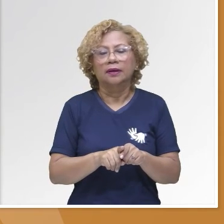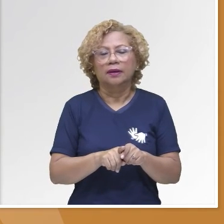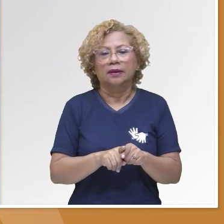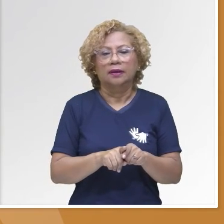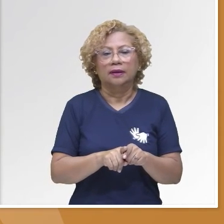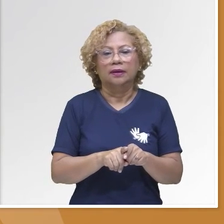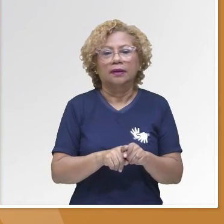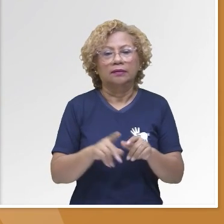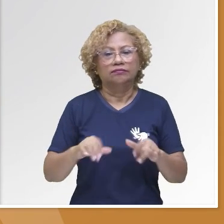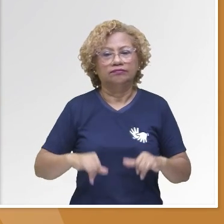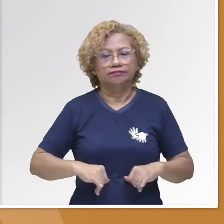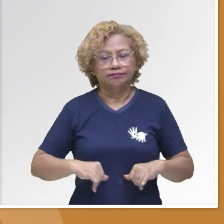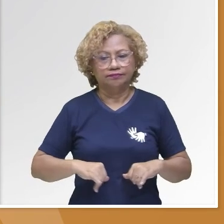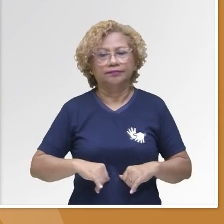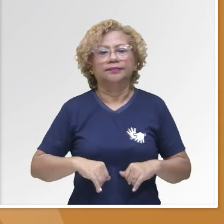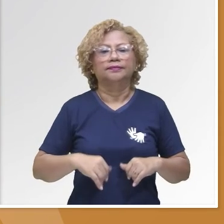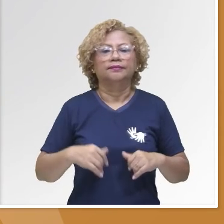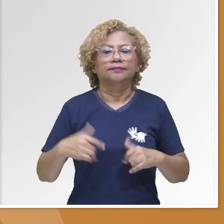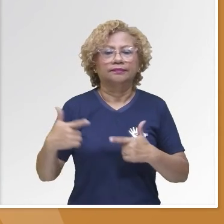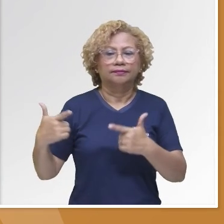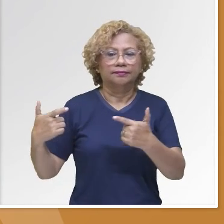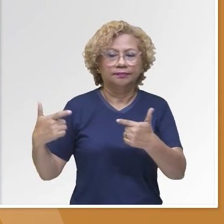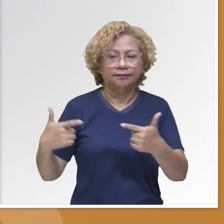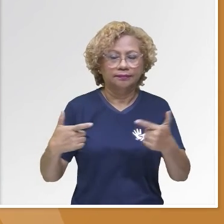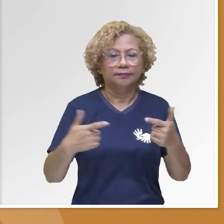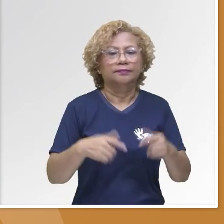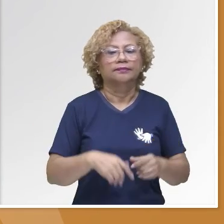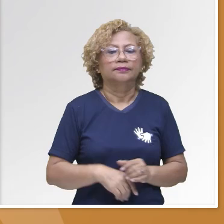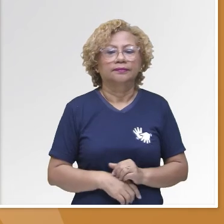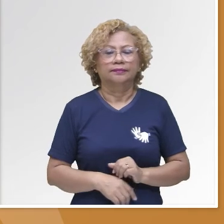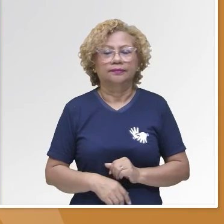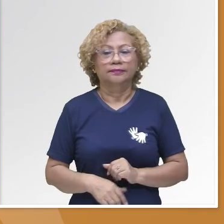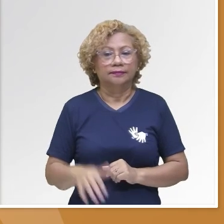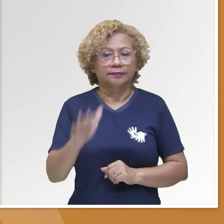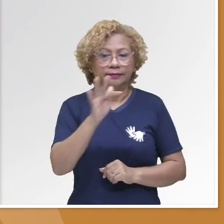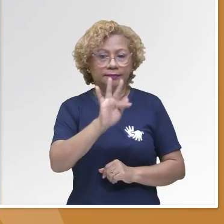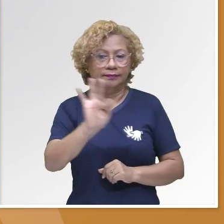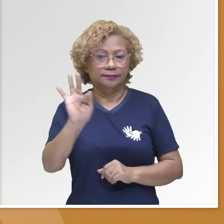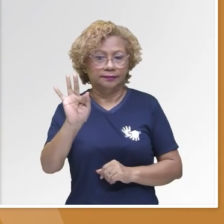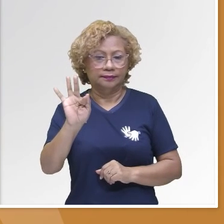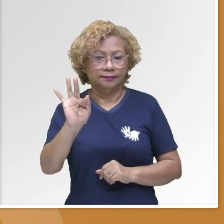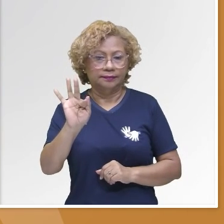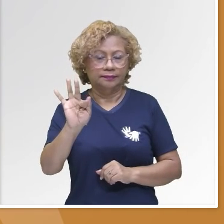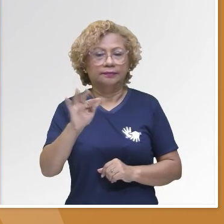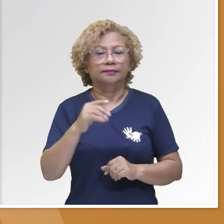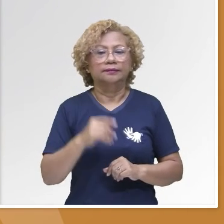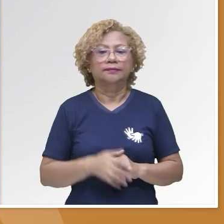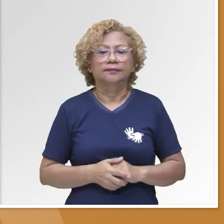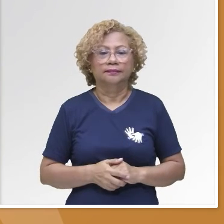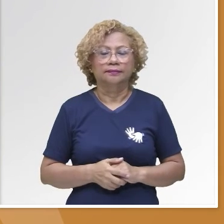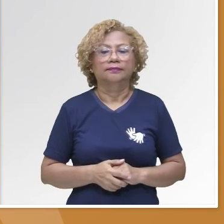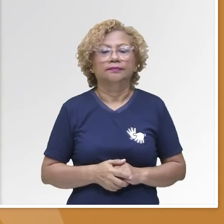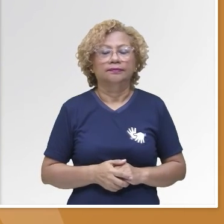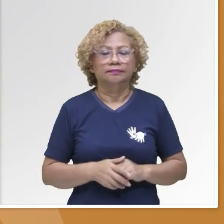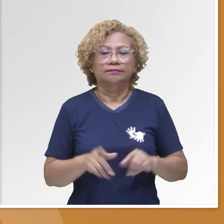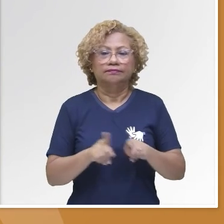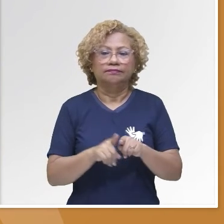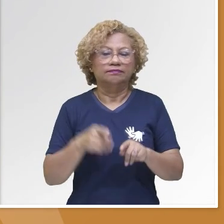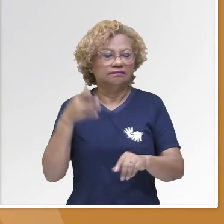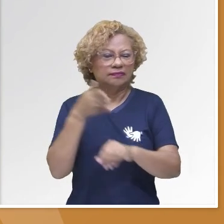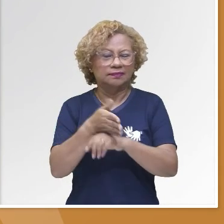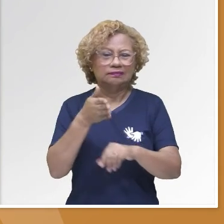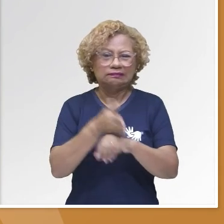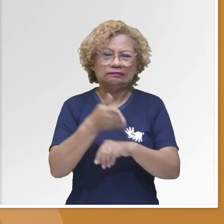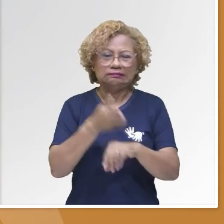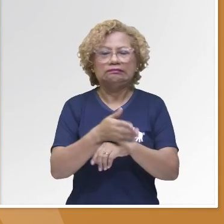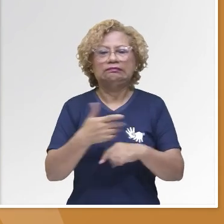a França, né? Então, a gente observa aí tanto a França quanto a Alemanha, né, que foram os países que mais participaram das guerras mundiais.